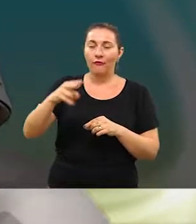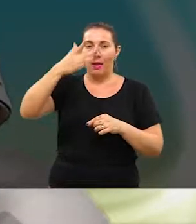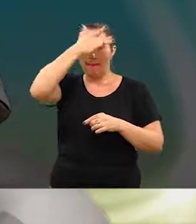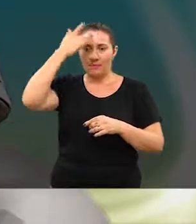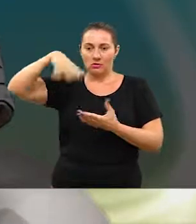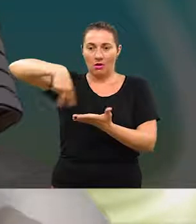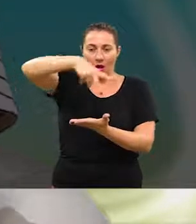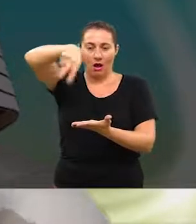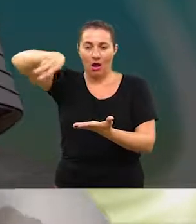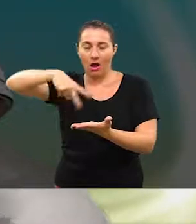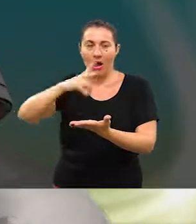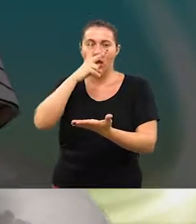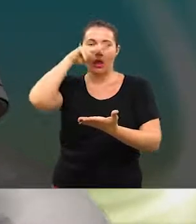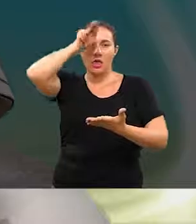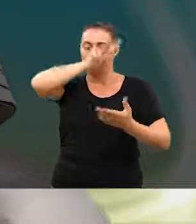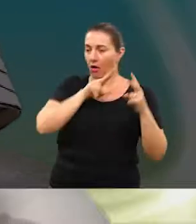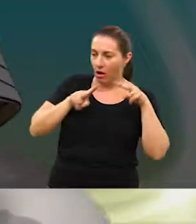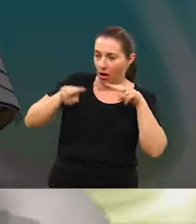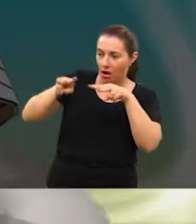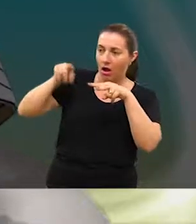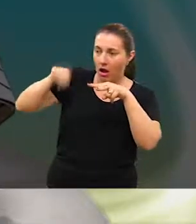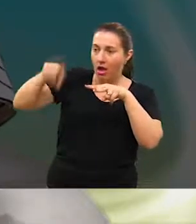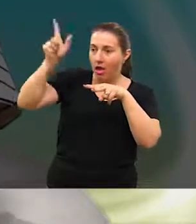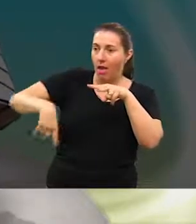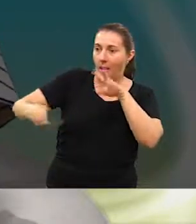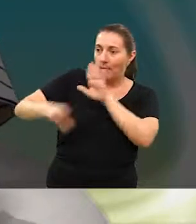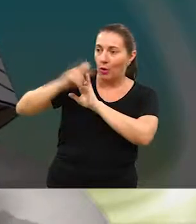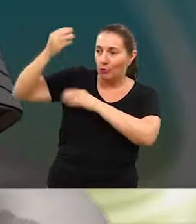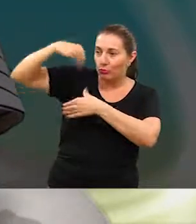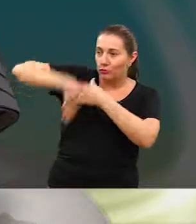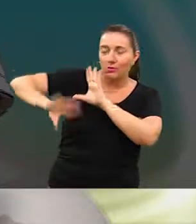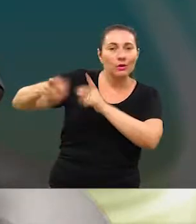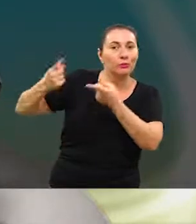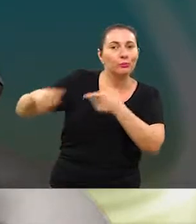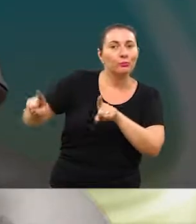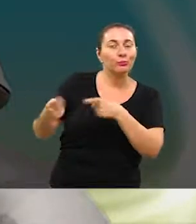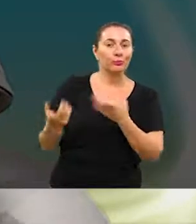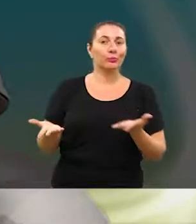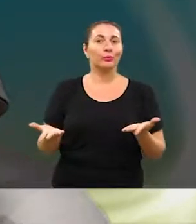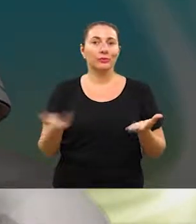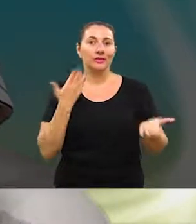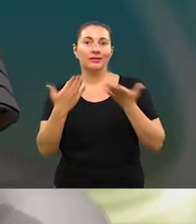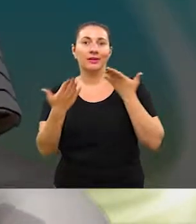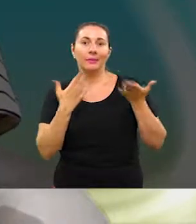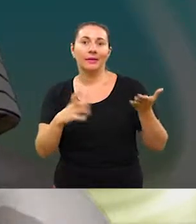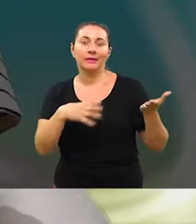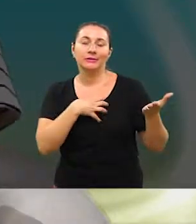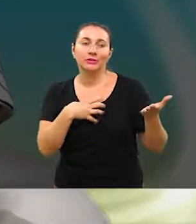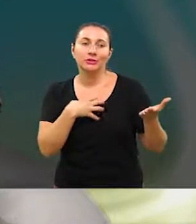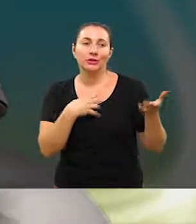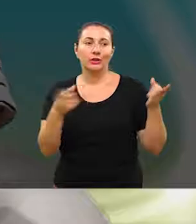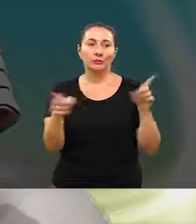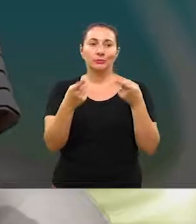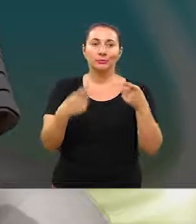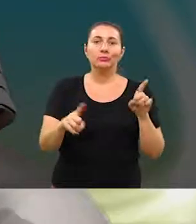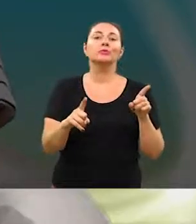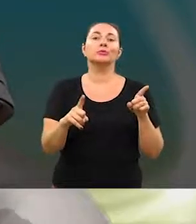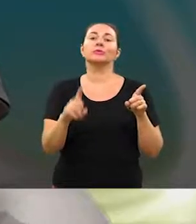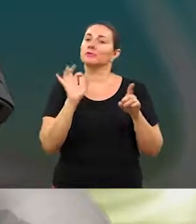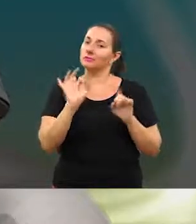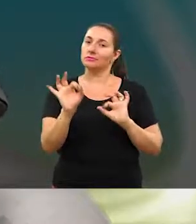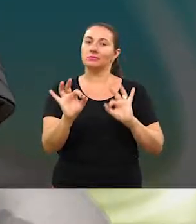fala que o bailarino é como se fosse a música em 3D, né? É verdade. Então, dependendo da pessoa que está interpretando e dependendo do estilo musical,